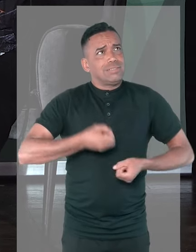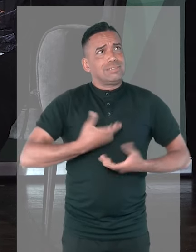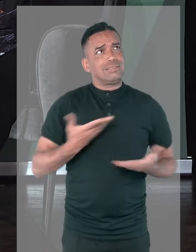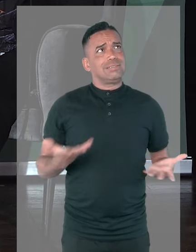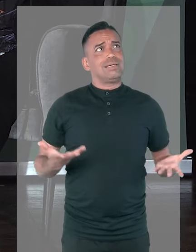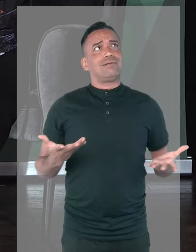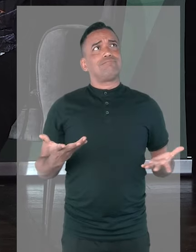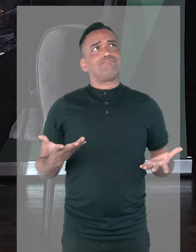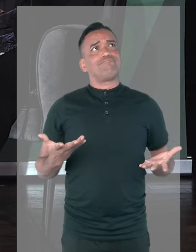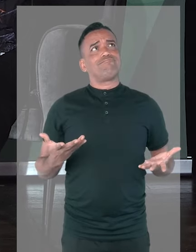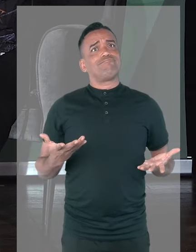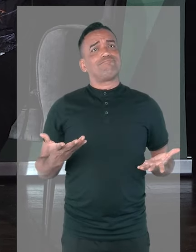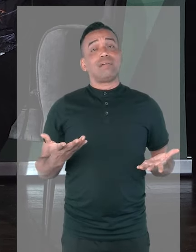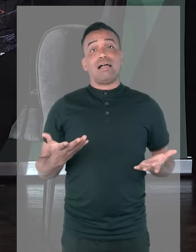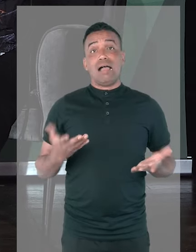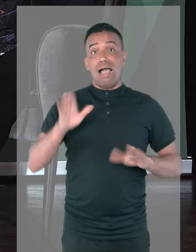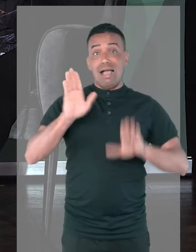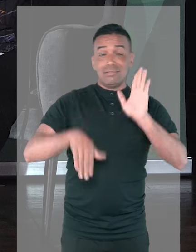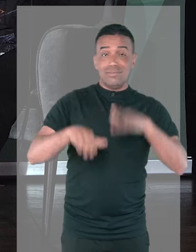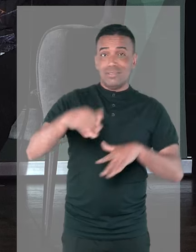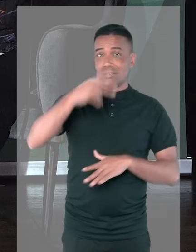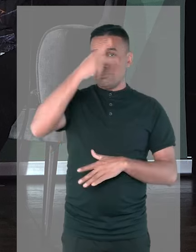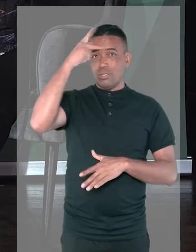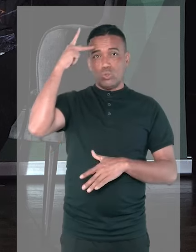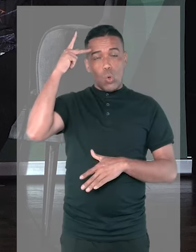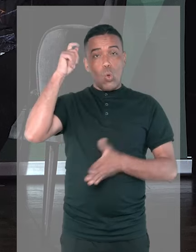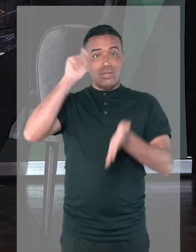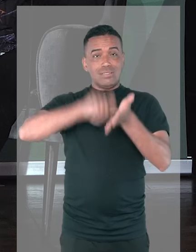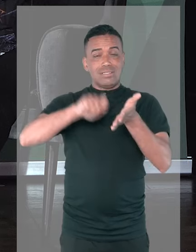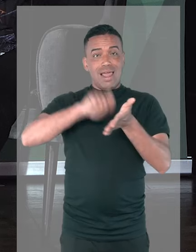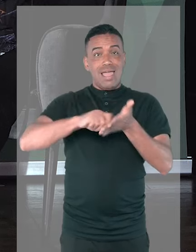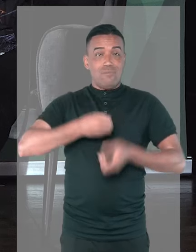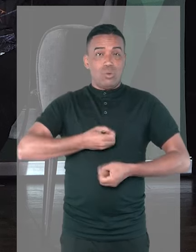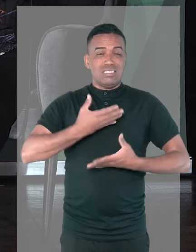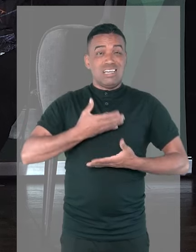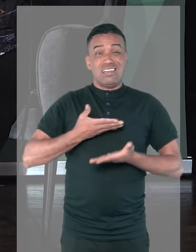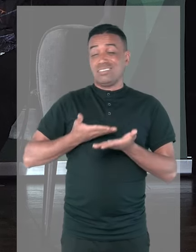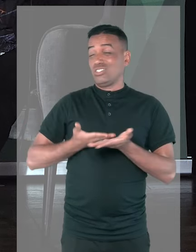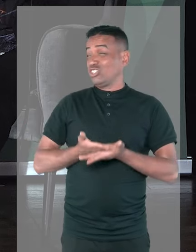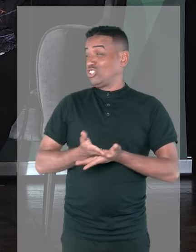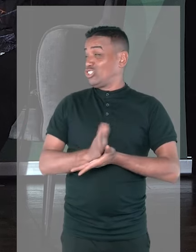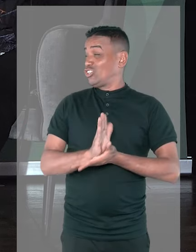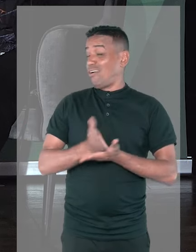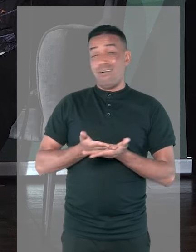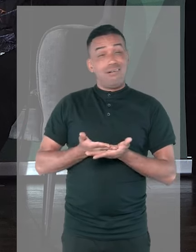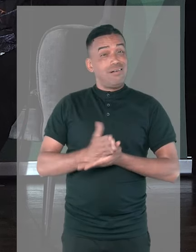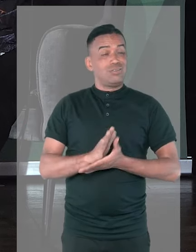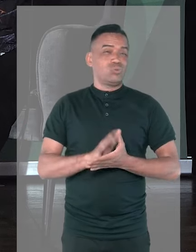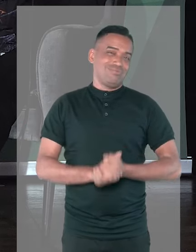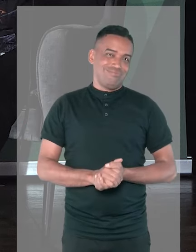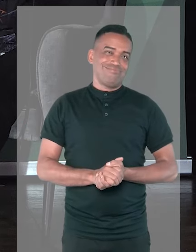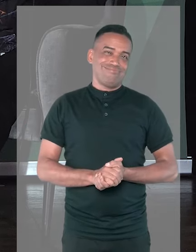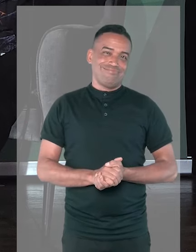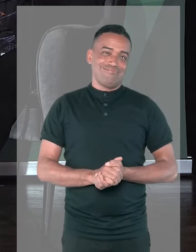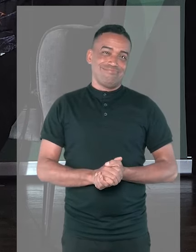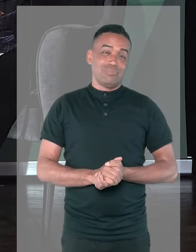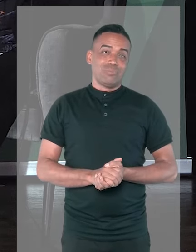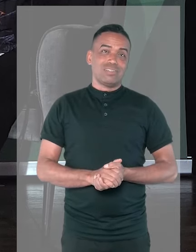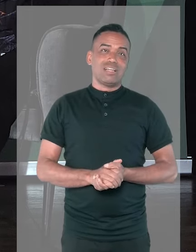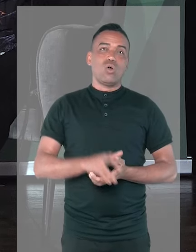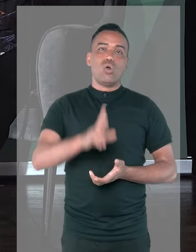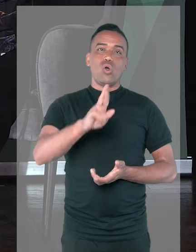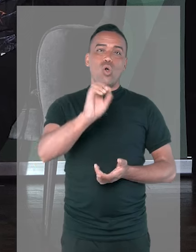vezes os poetas, eles são muito chatos, né? Os poetas, enfim. O Roberto